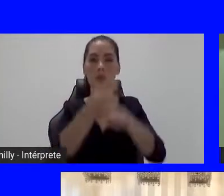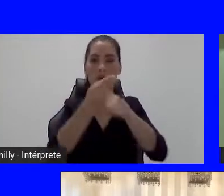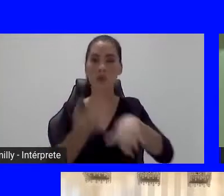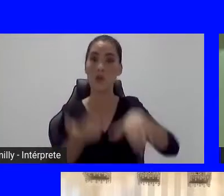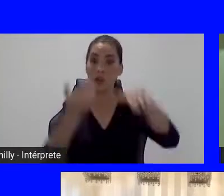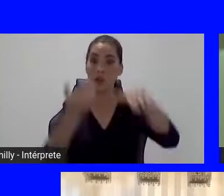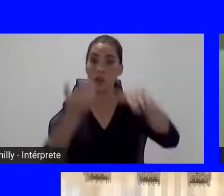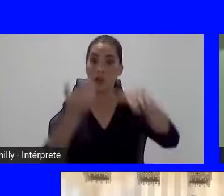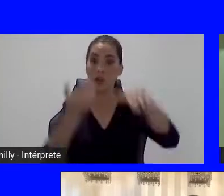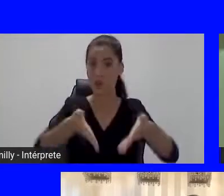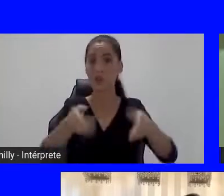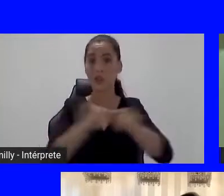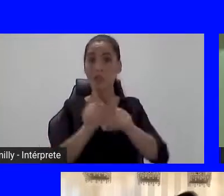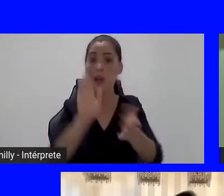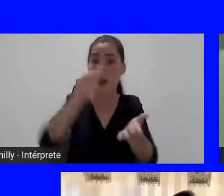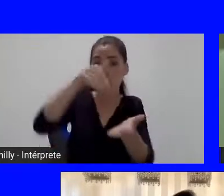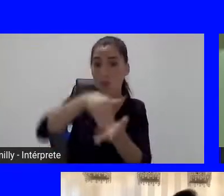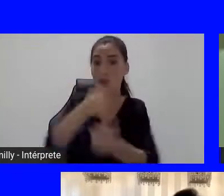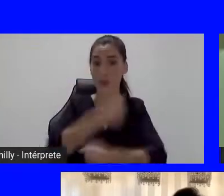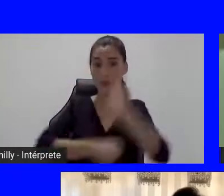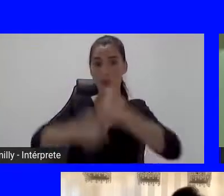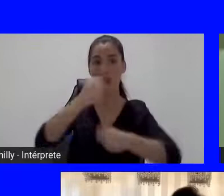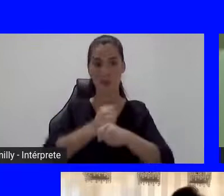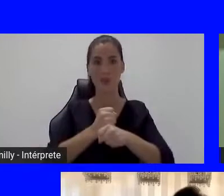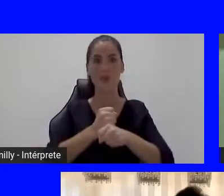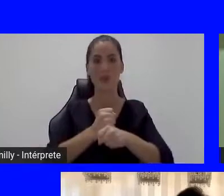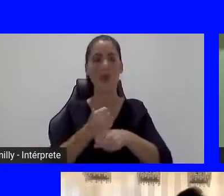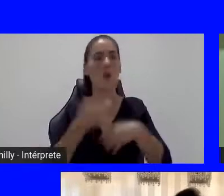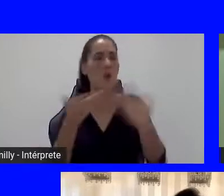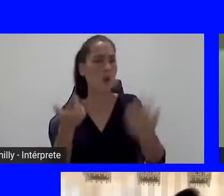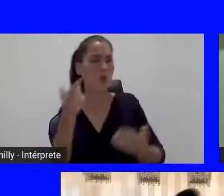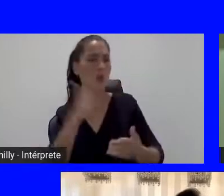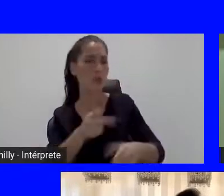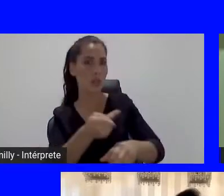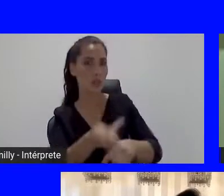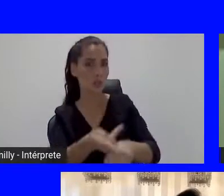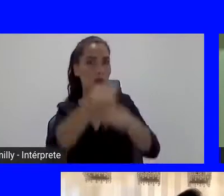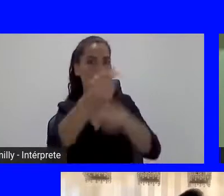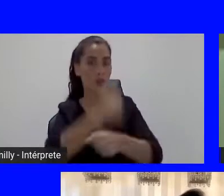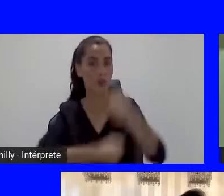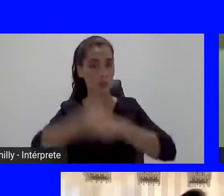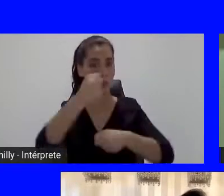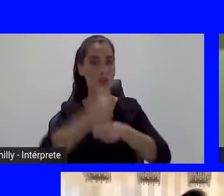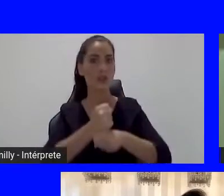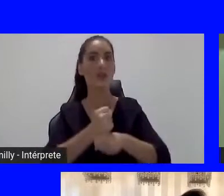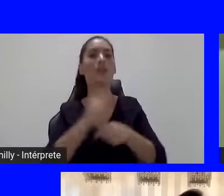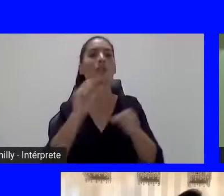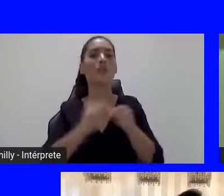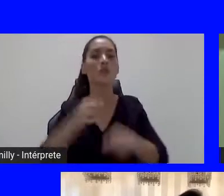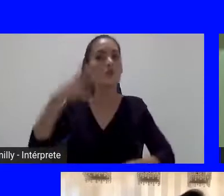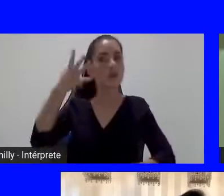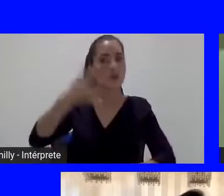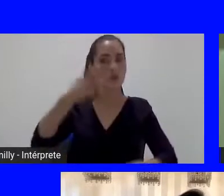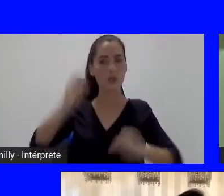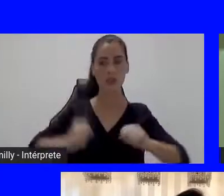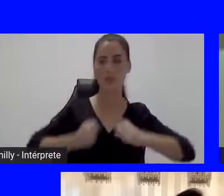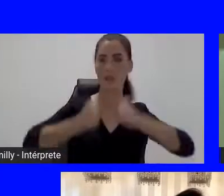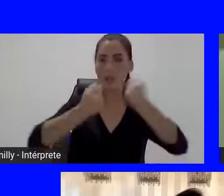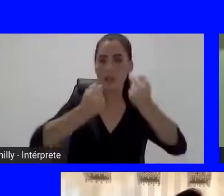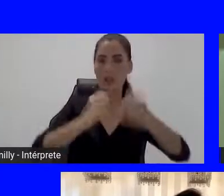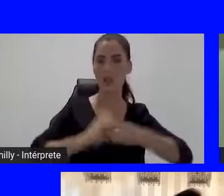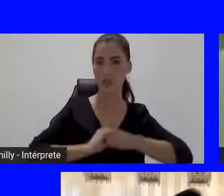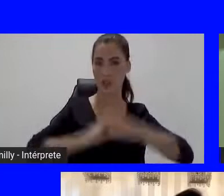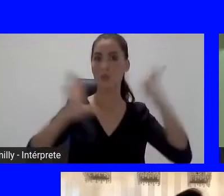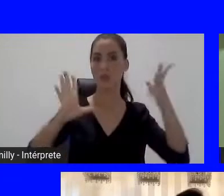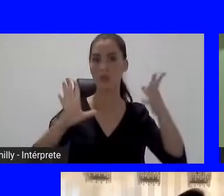nossa última edição. E ao receber o troféu no ano passado, Simone fez um duro discurso em defesa da democracia e